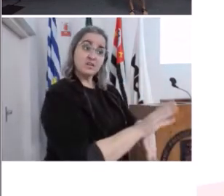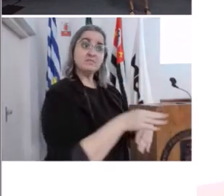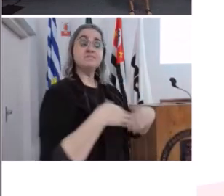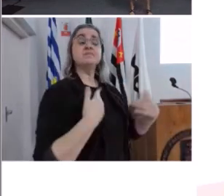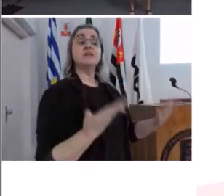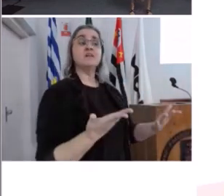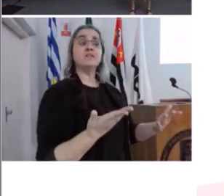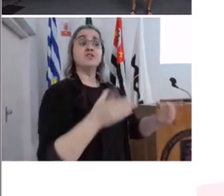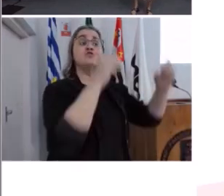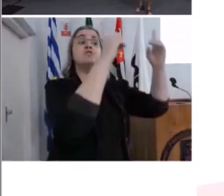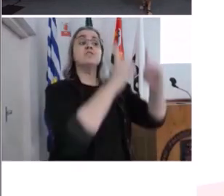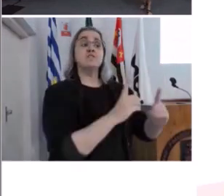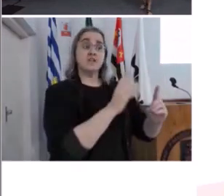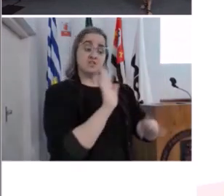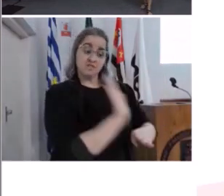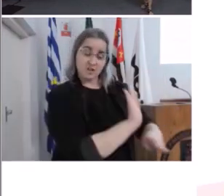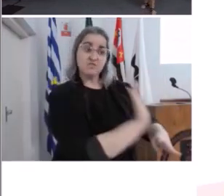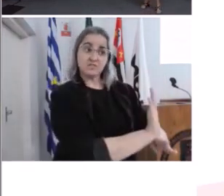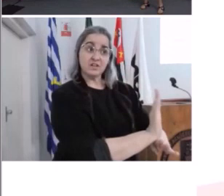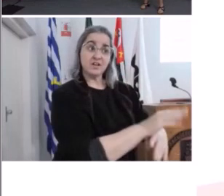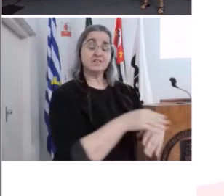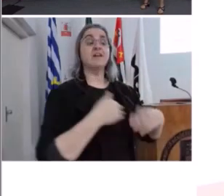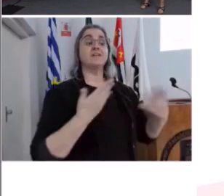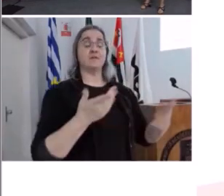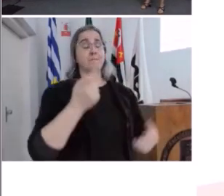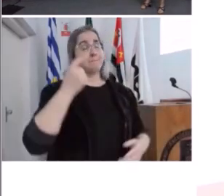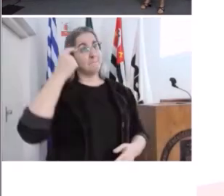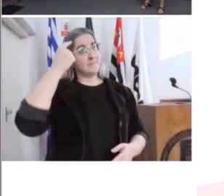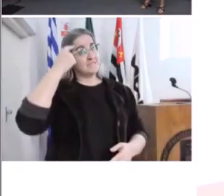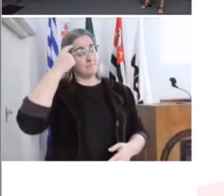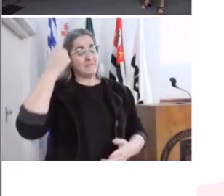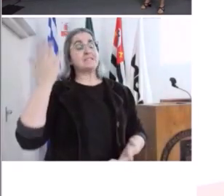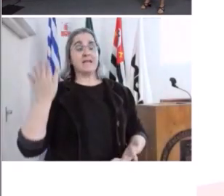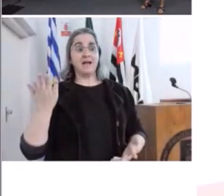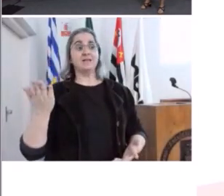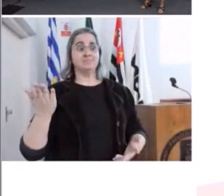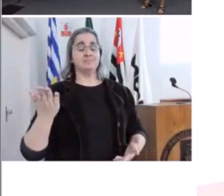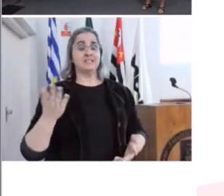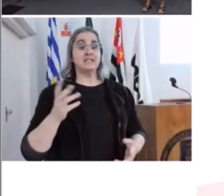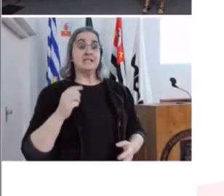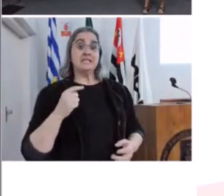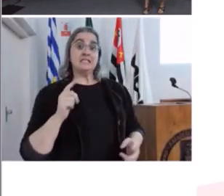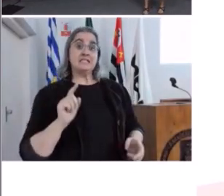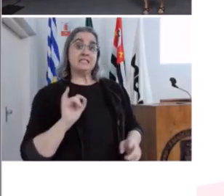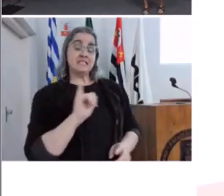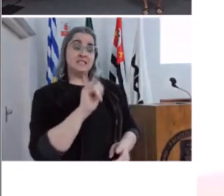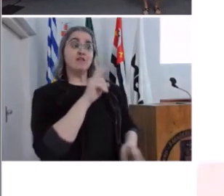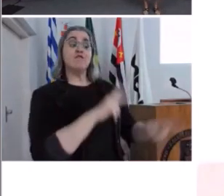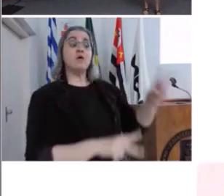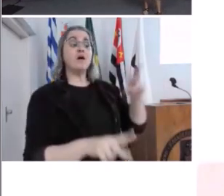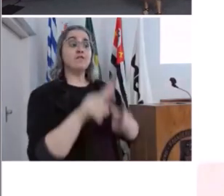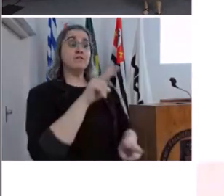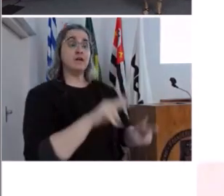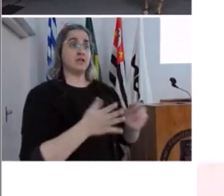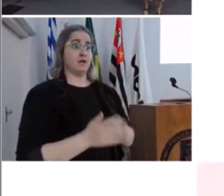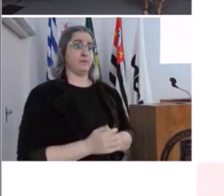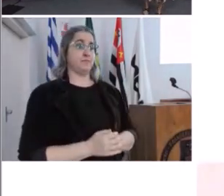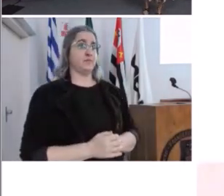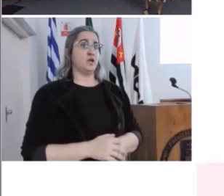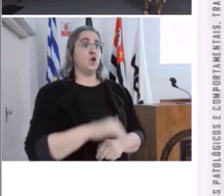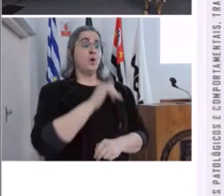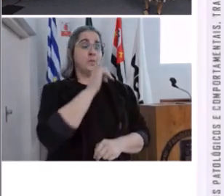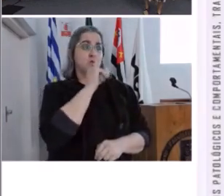gente tem que fazer uma reflexão sobre isso. E se a gente for avaliar, gente, quem são essas pessoas? Olha, ela